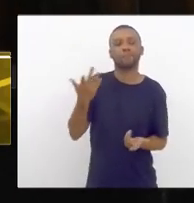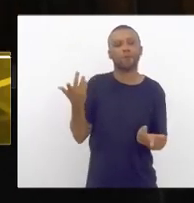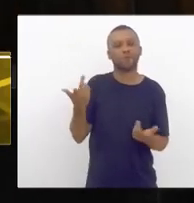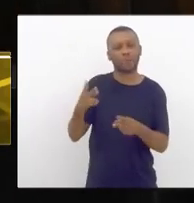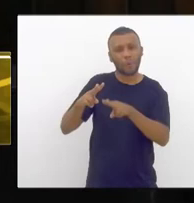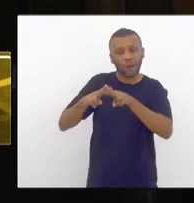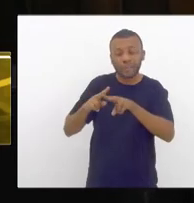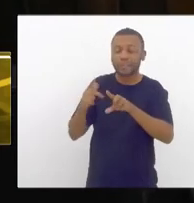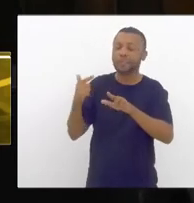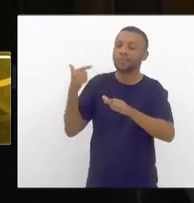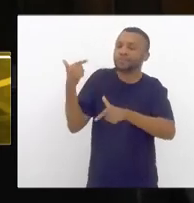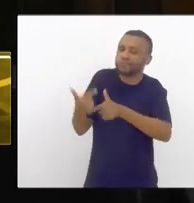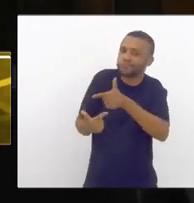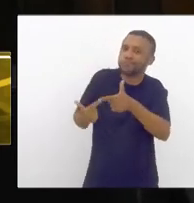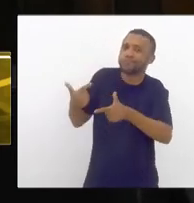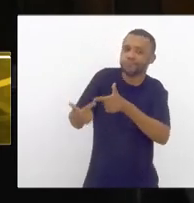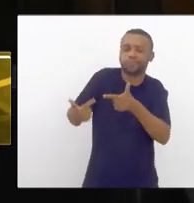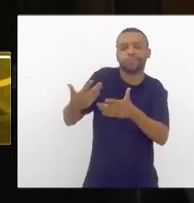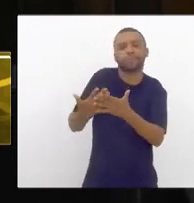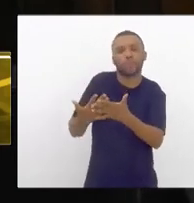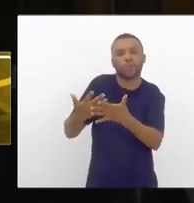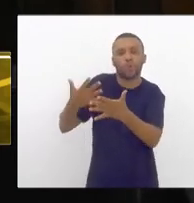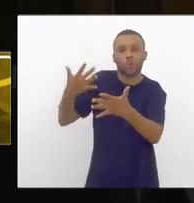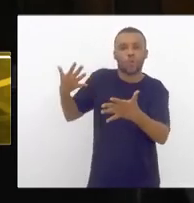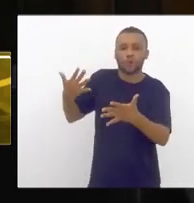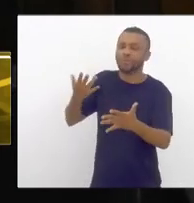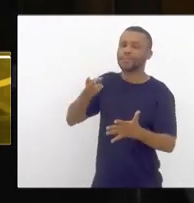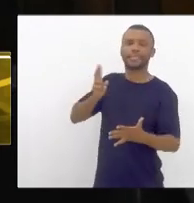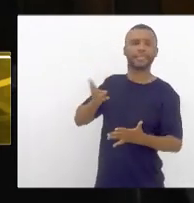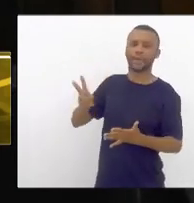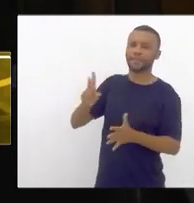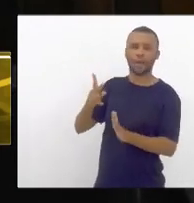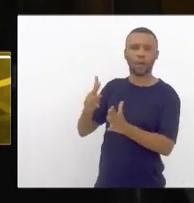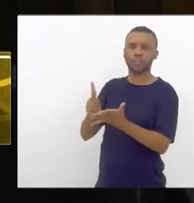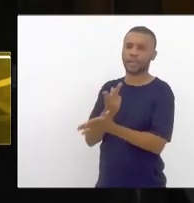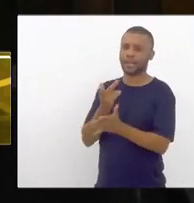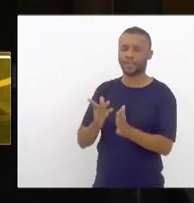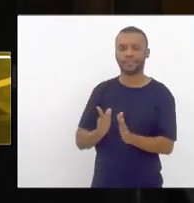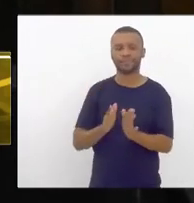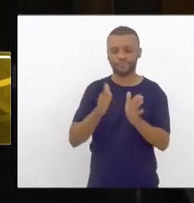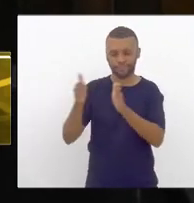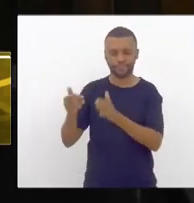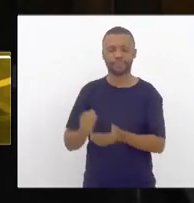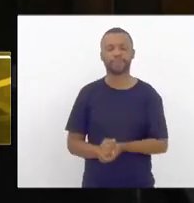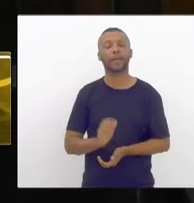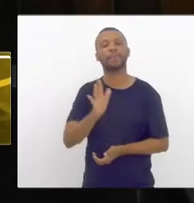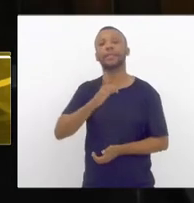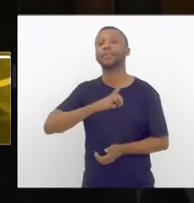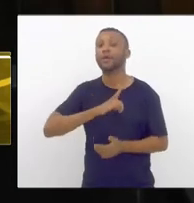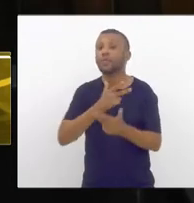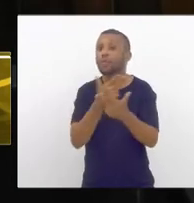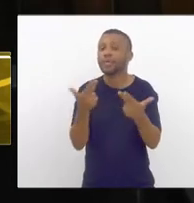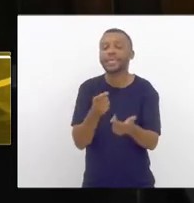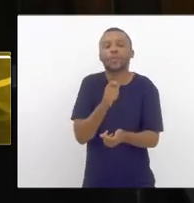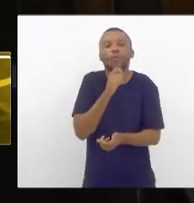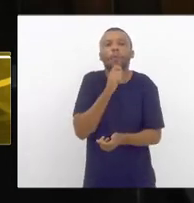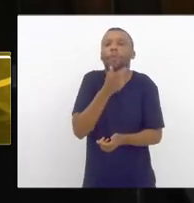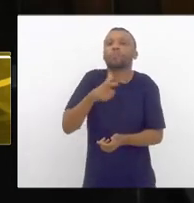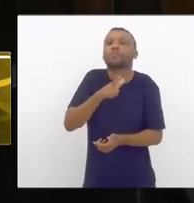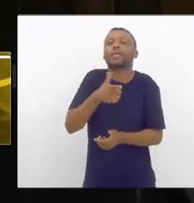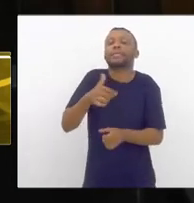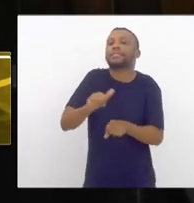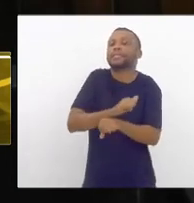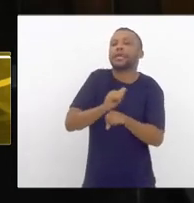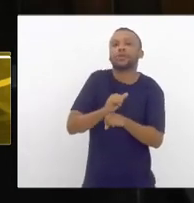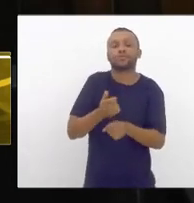Últimos Dias muito intenso como sempre são Mas tem uma coisa gente que não quem que não tem jeito fazer